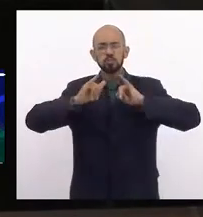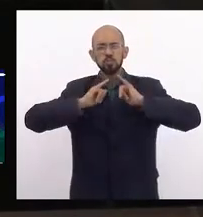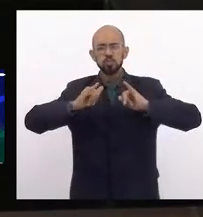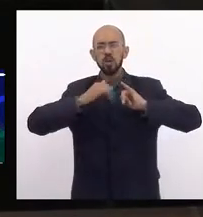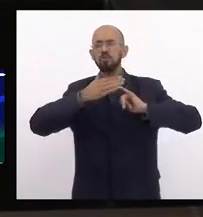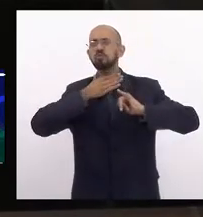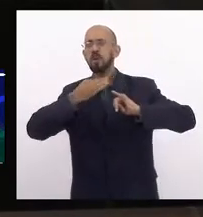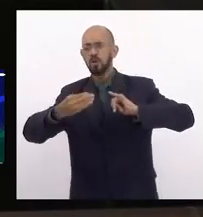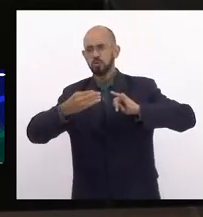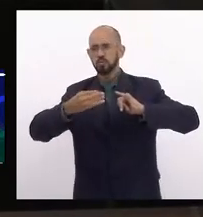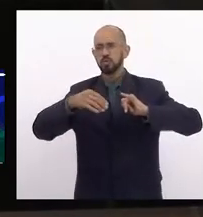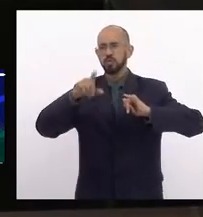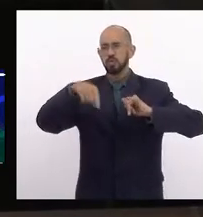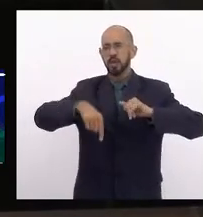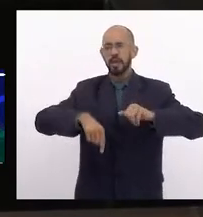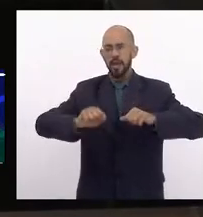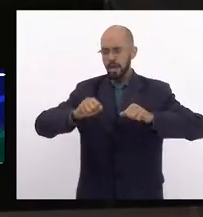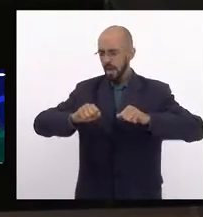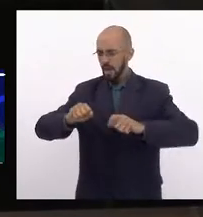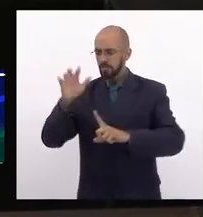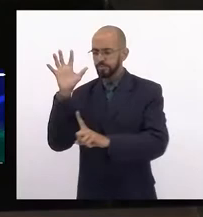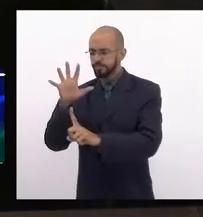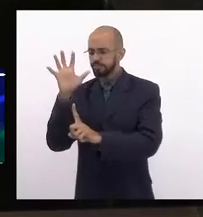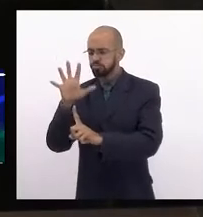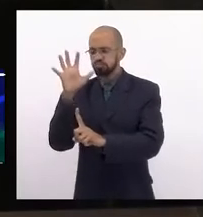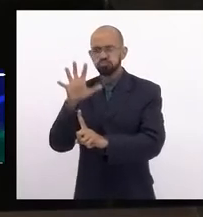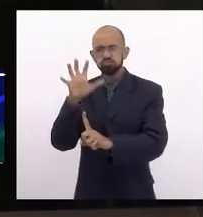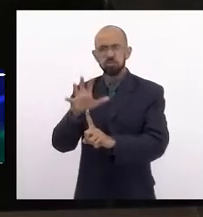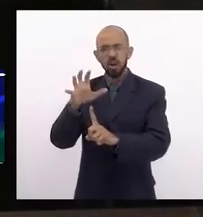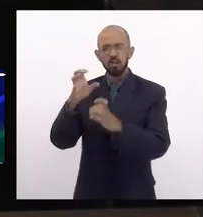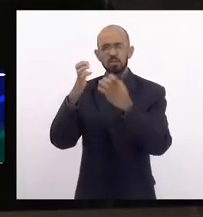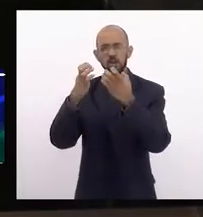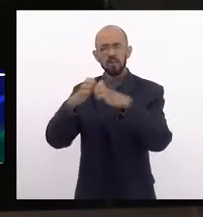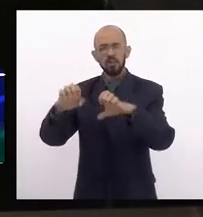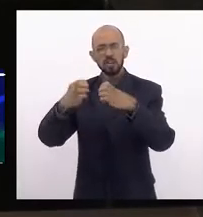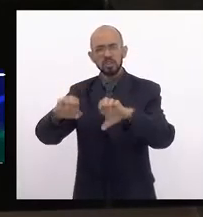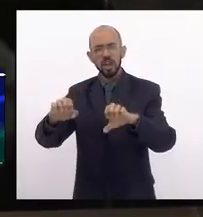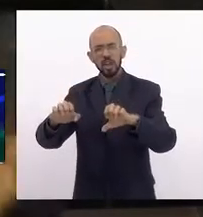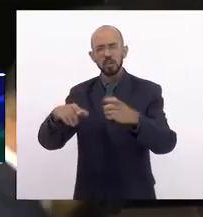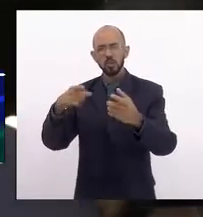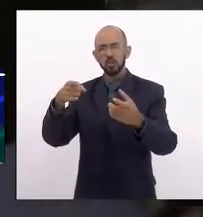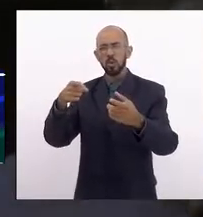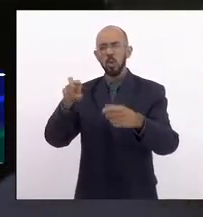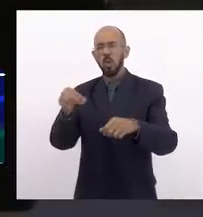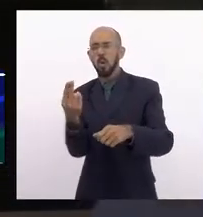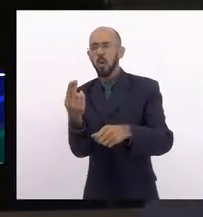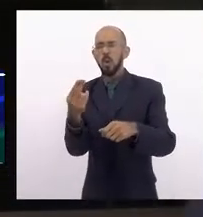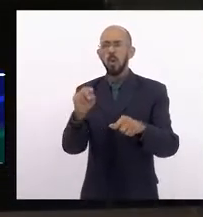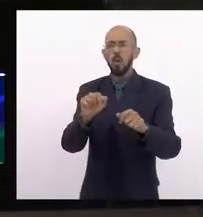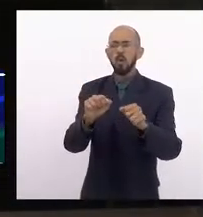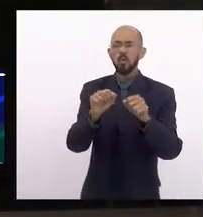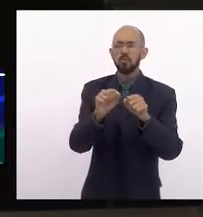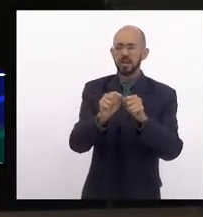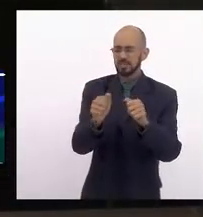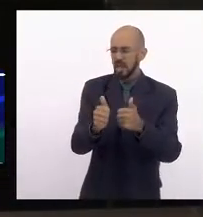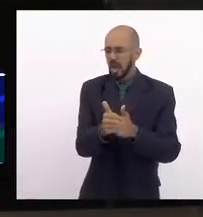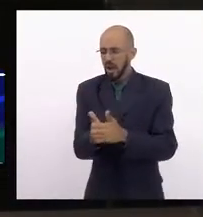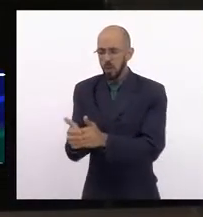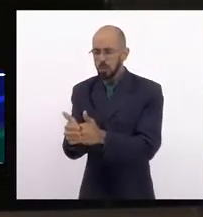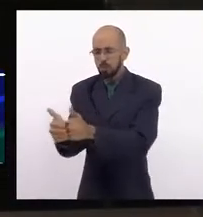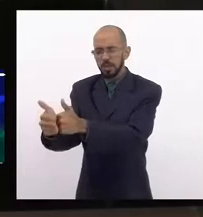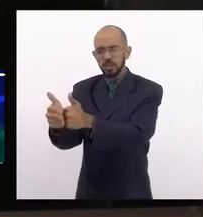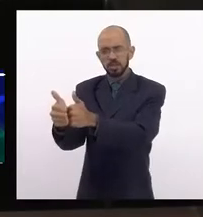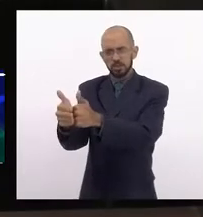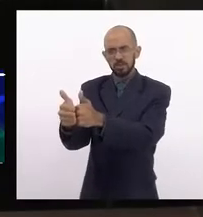do outro mundo pelas elites não é a catequese é o evangelismo né é a fazer discípulo pregar